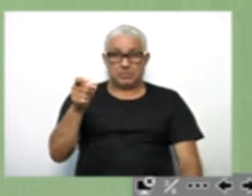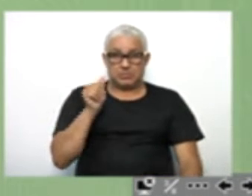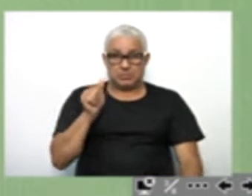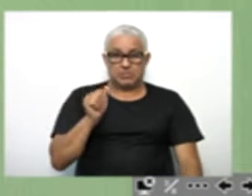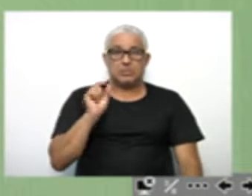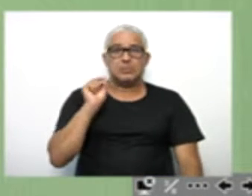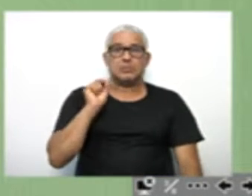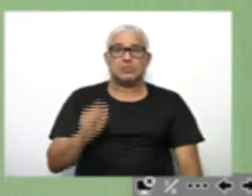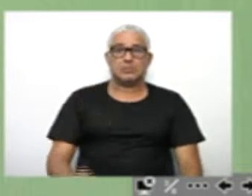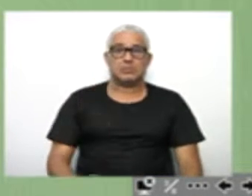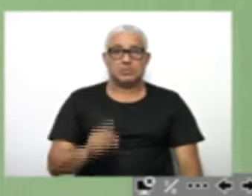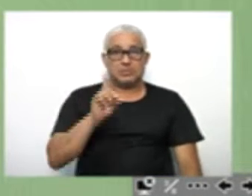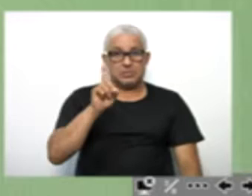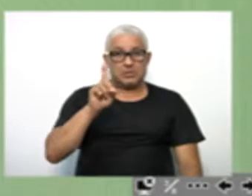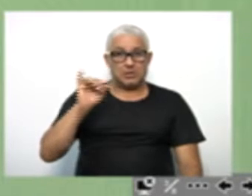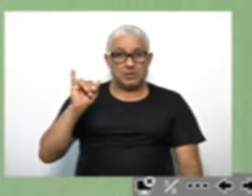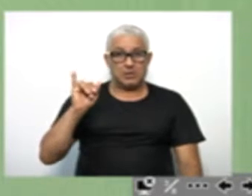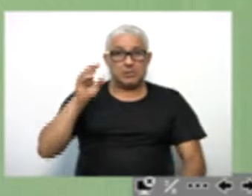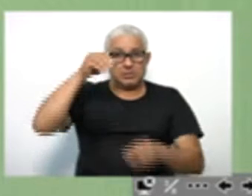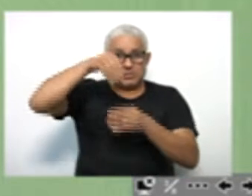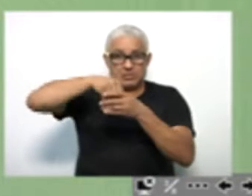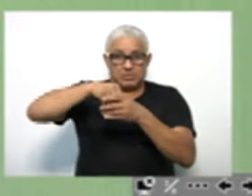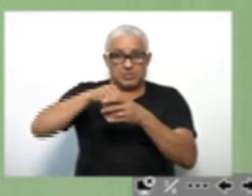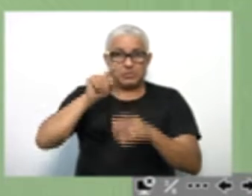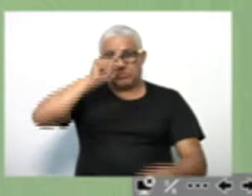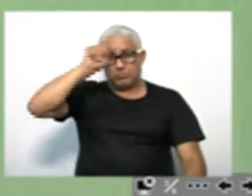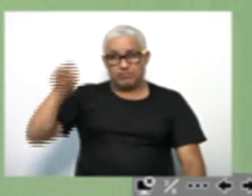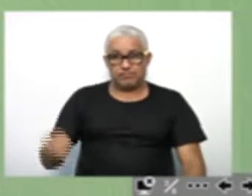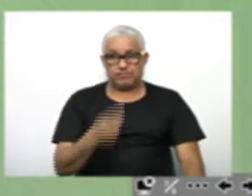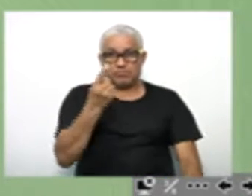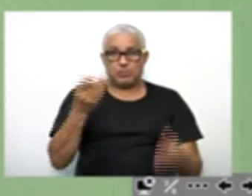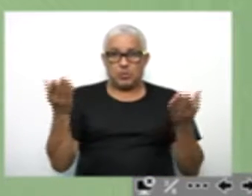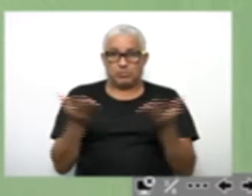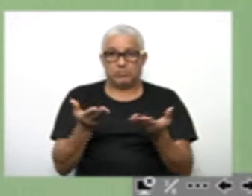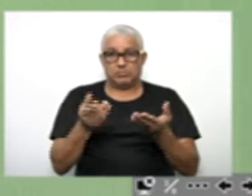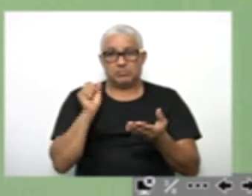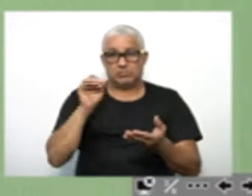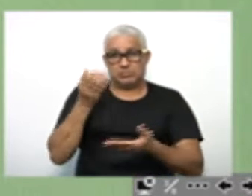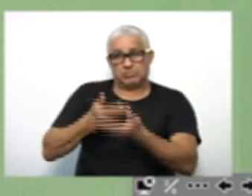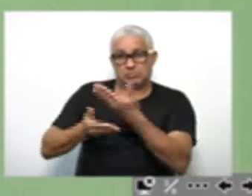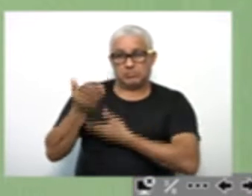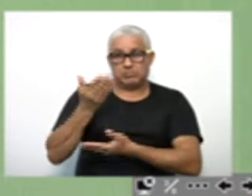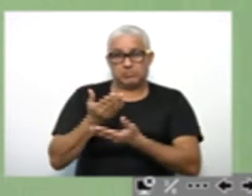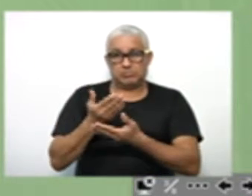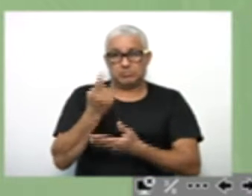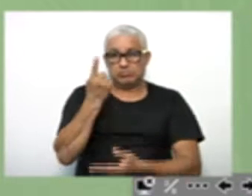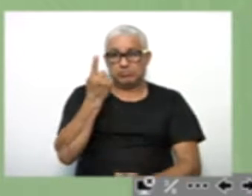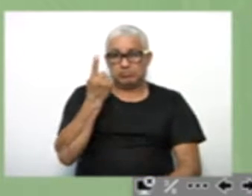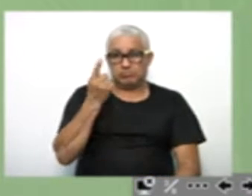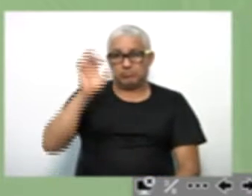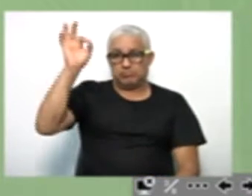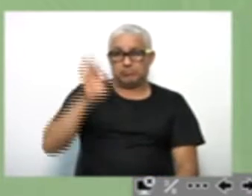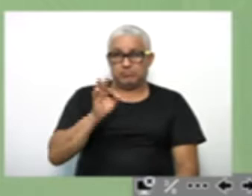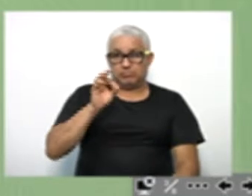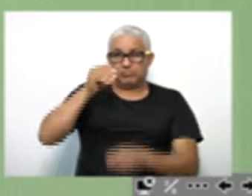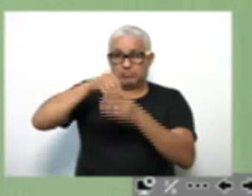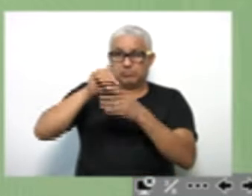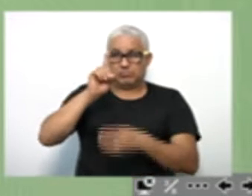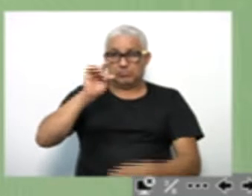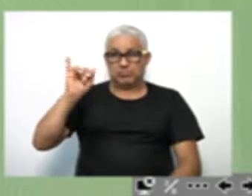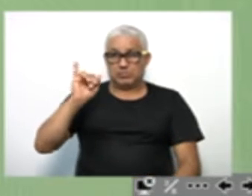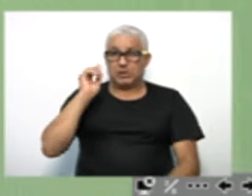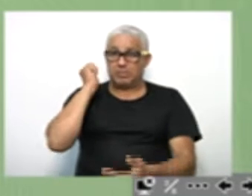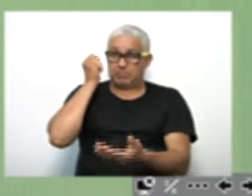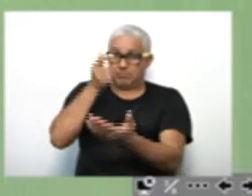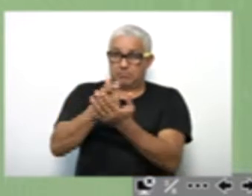à taxa do DI. Então, 1 milhão. 1 milhão hoje, se a gente negociar uma taxa de 1% do DI, ele vai pagar 1%